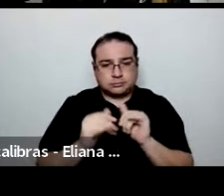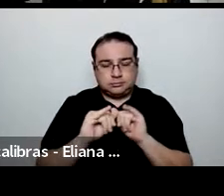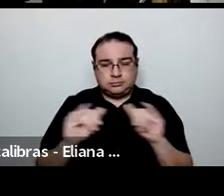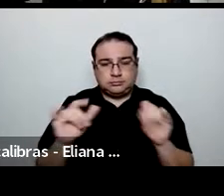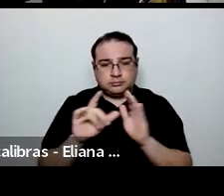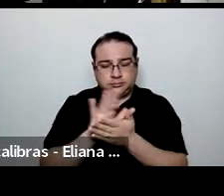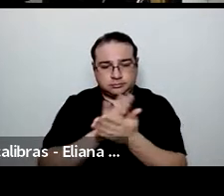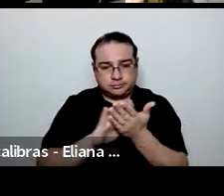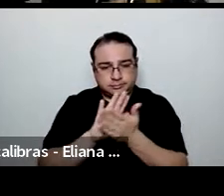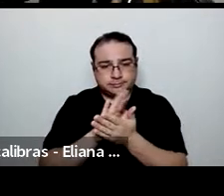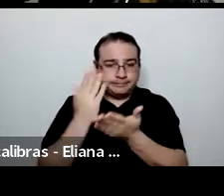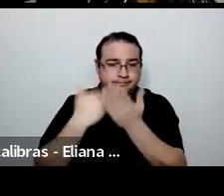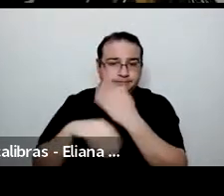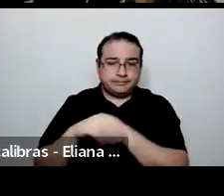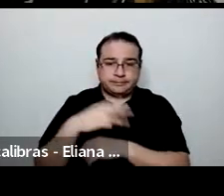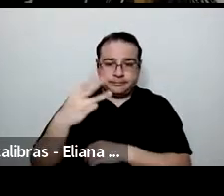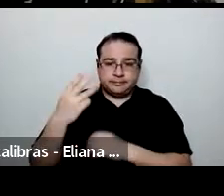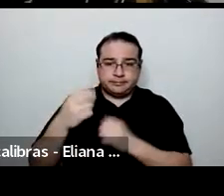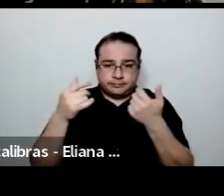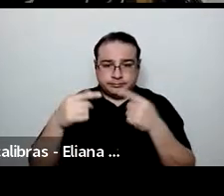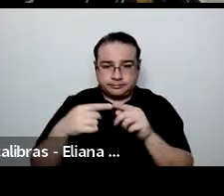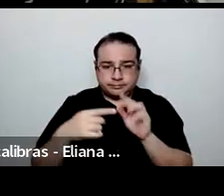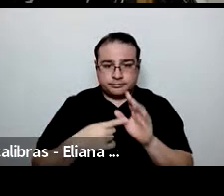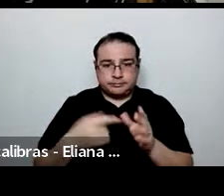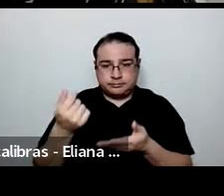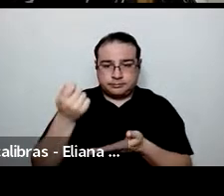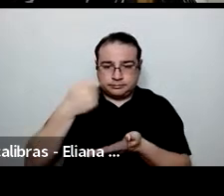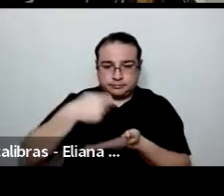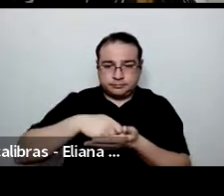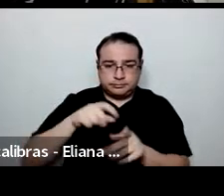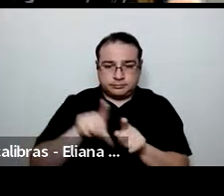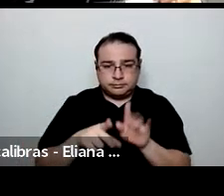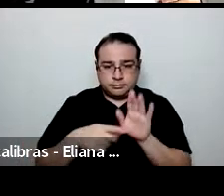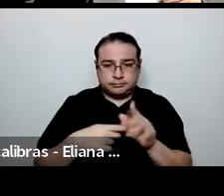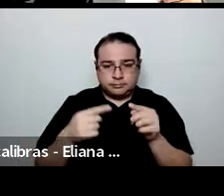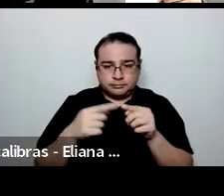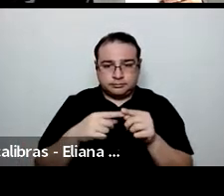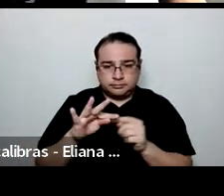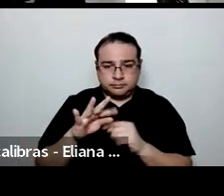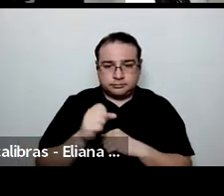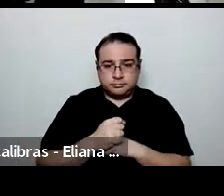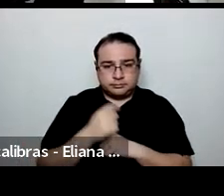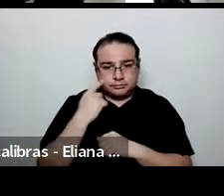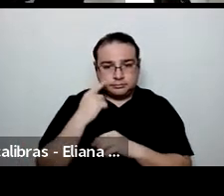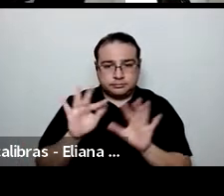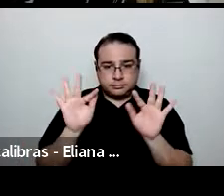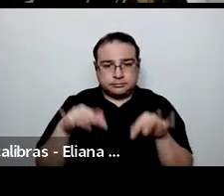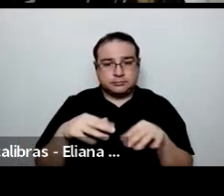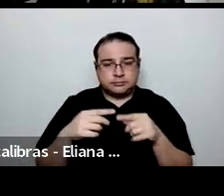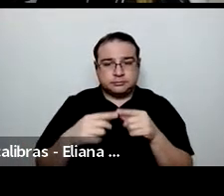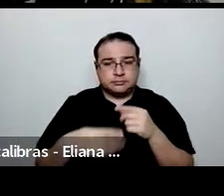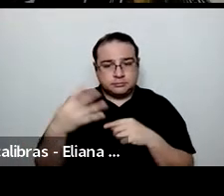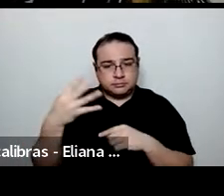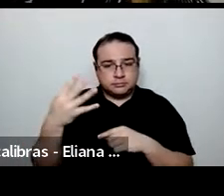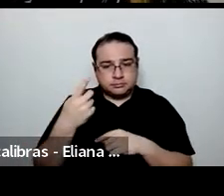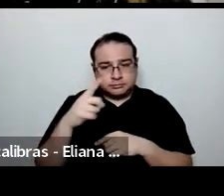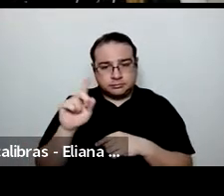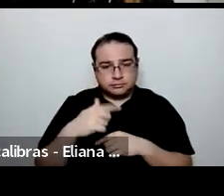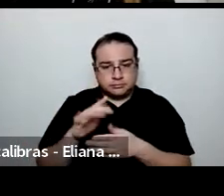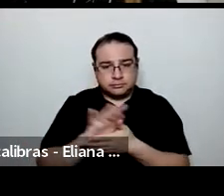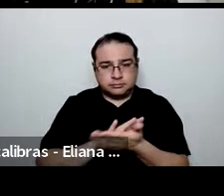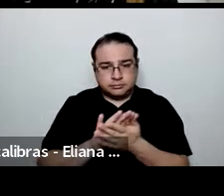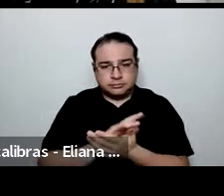informados aérea PC emissão de recibo eleitoral após a entrega da prestação de contas final e Quarto e último